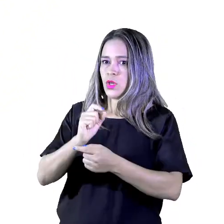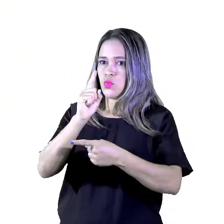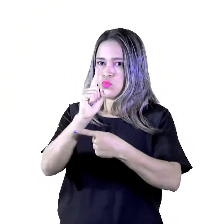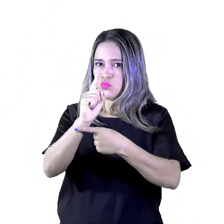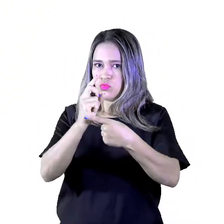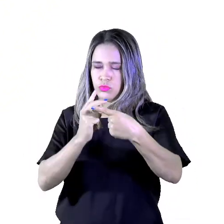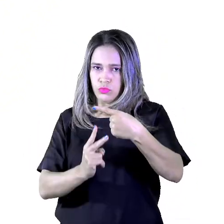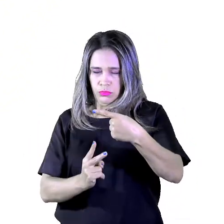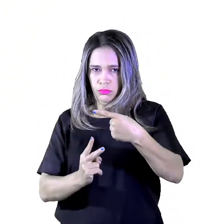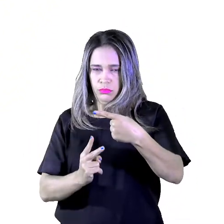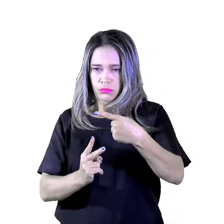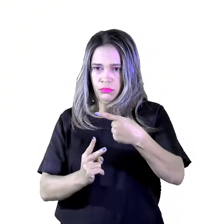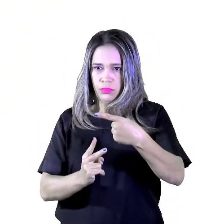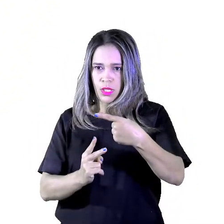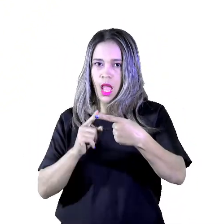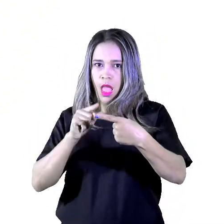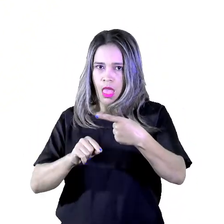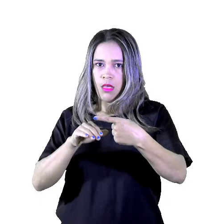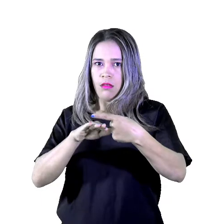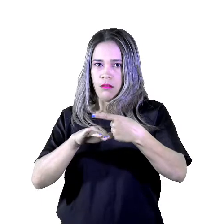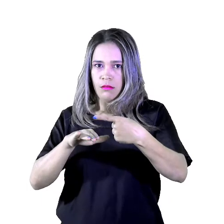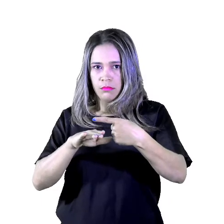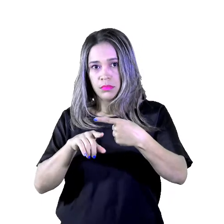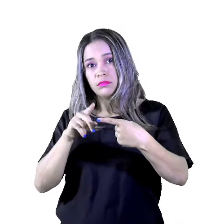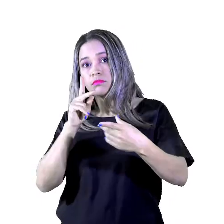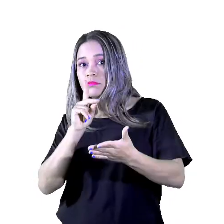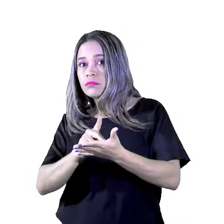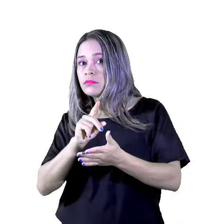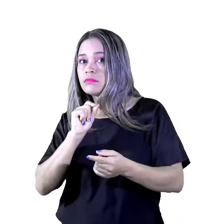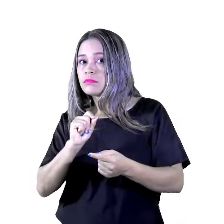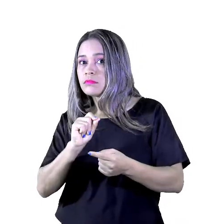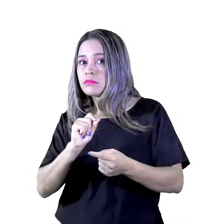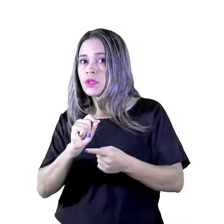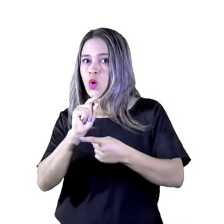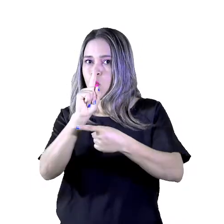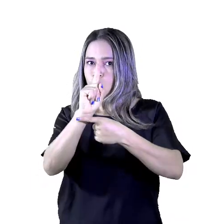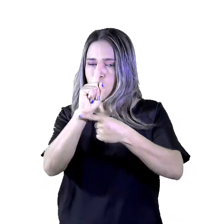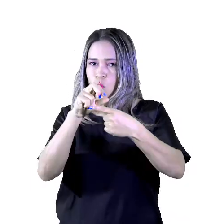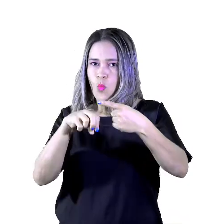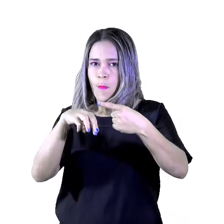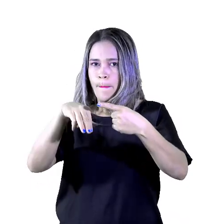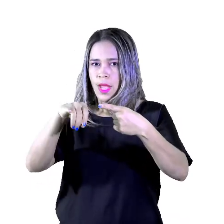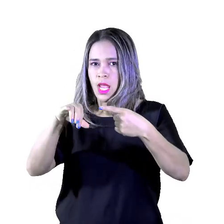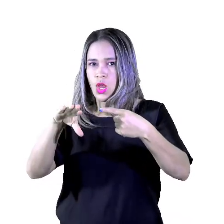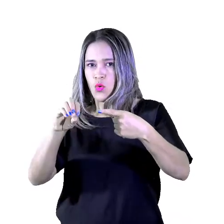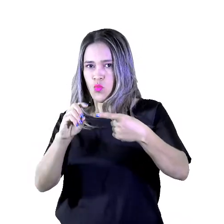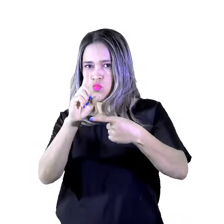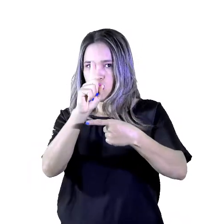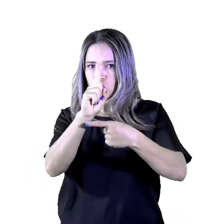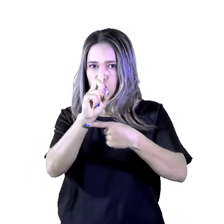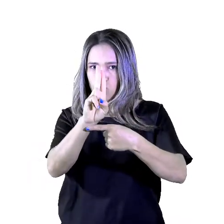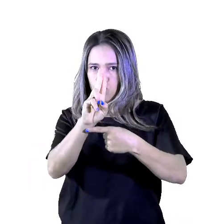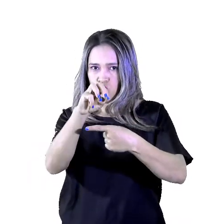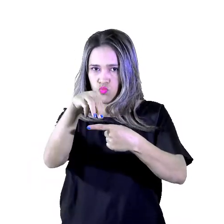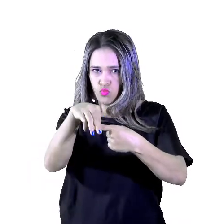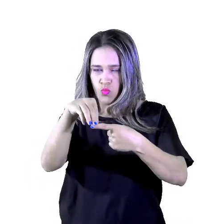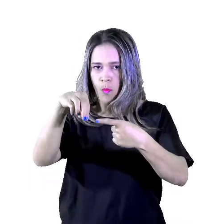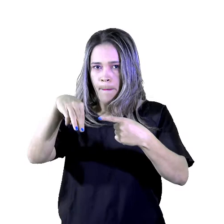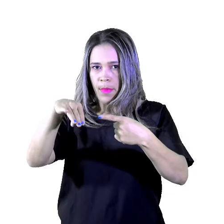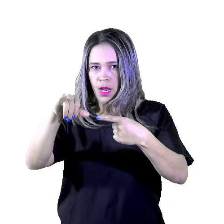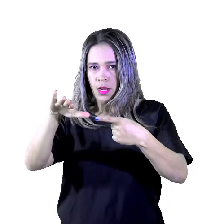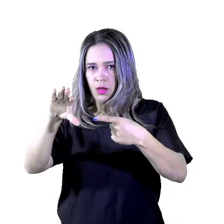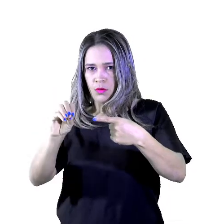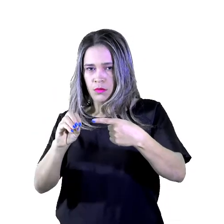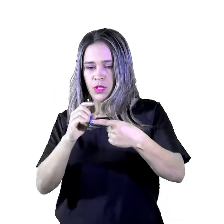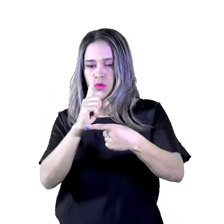2, é uma fração, mas na verdade é 1/2. Eu tenho também 1 sobre